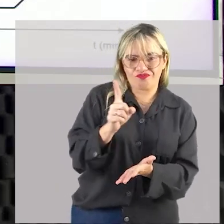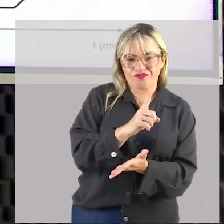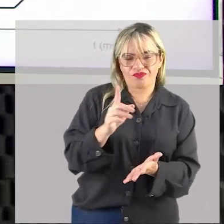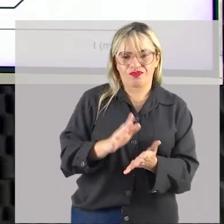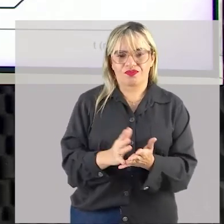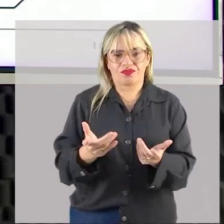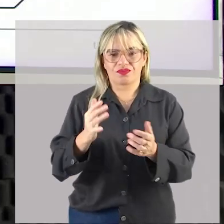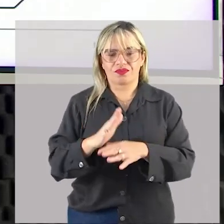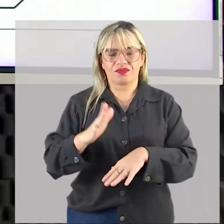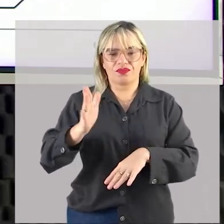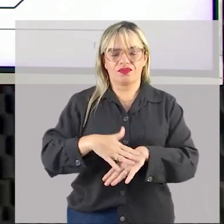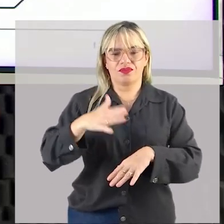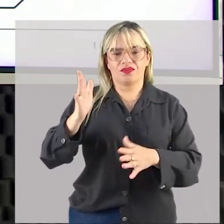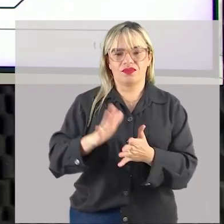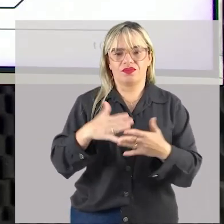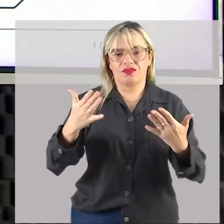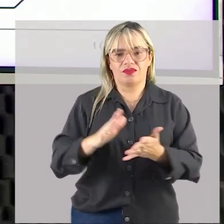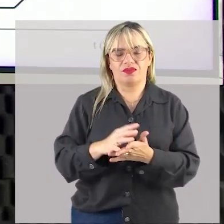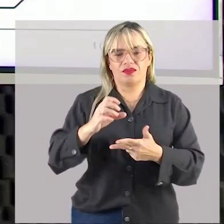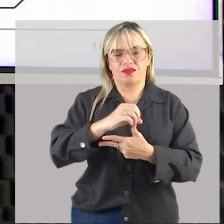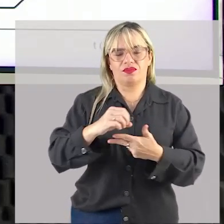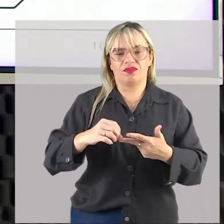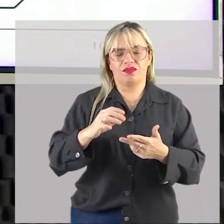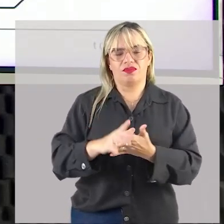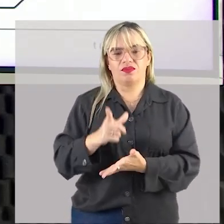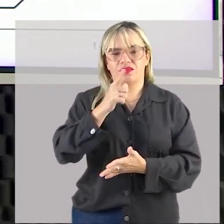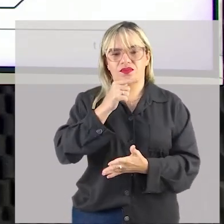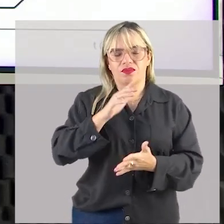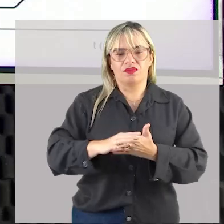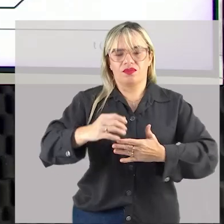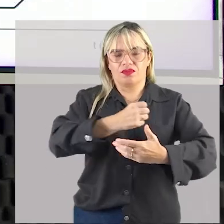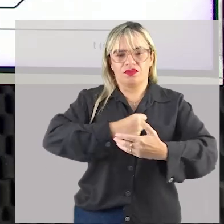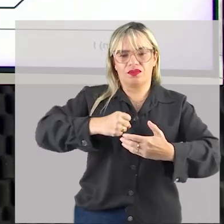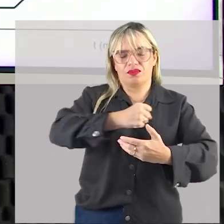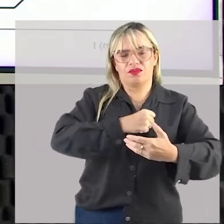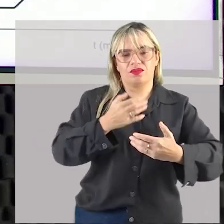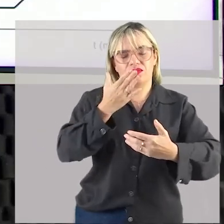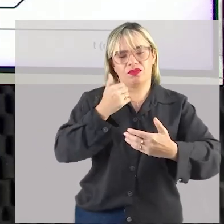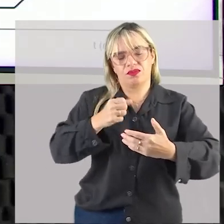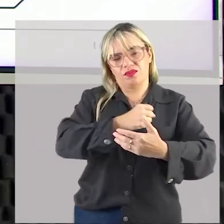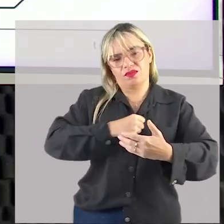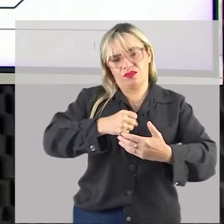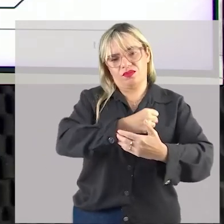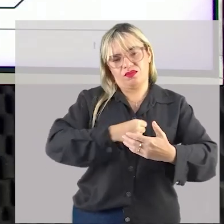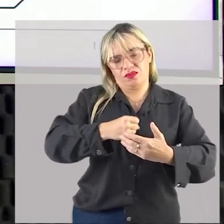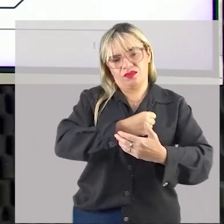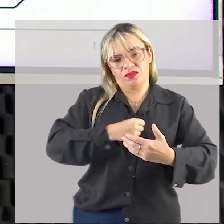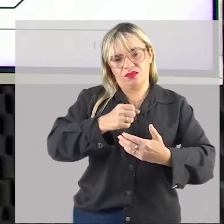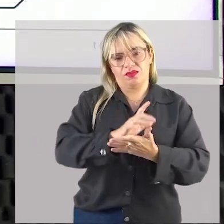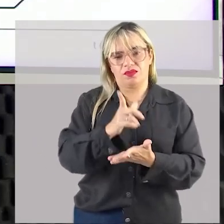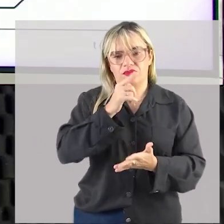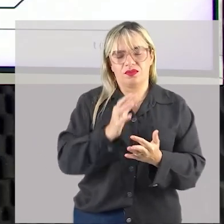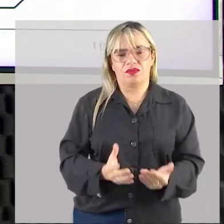até uma questão do Enem que dizia assim, ó, eu tenho água, eu estou cozinhando um alimento, a água está fervendo. Aí